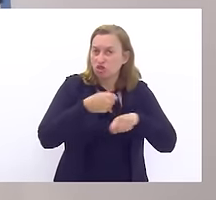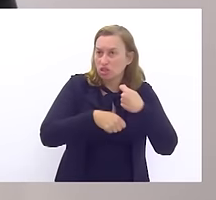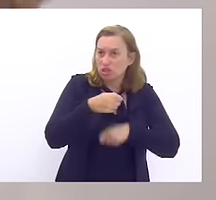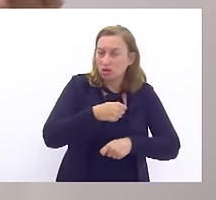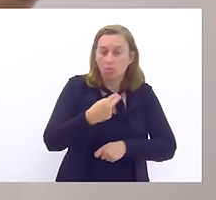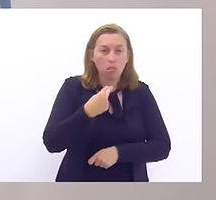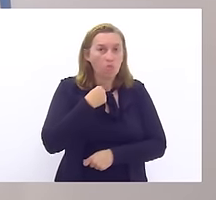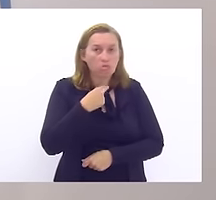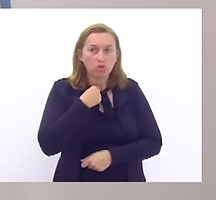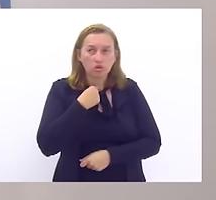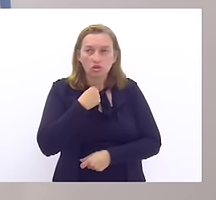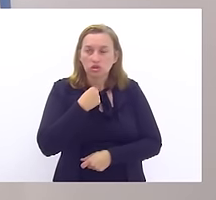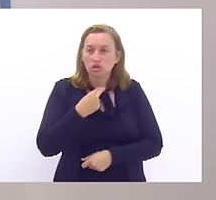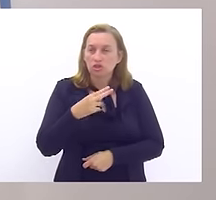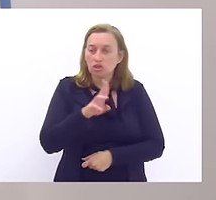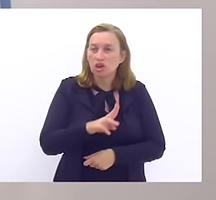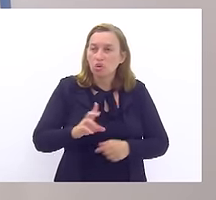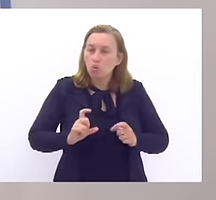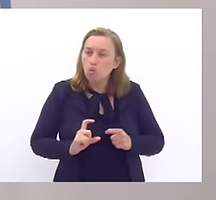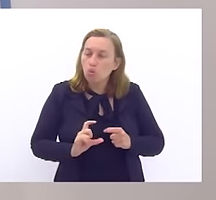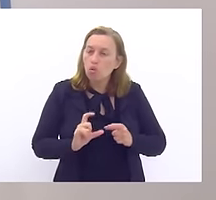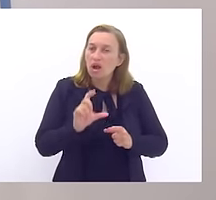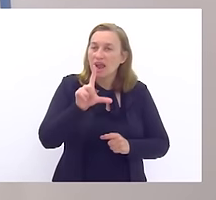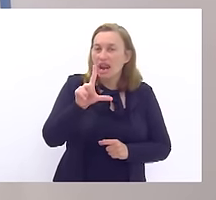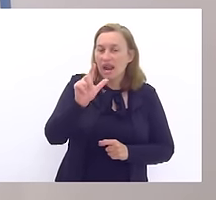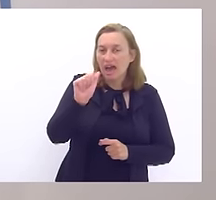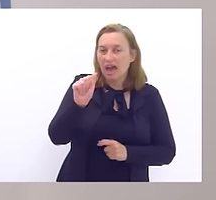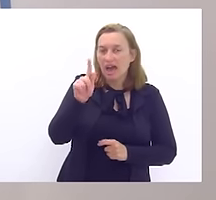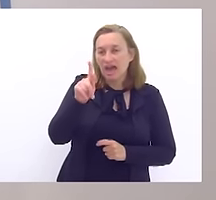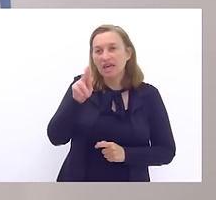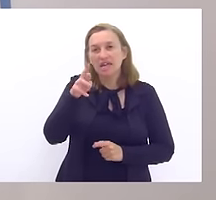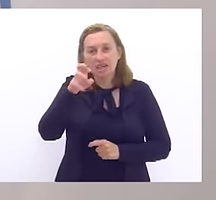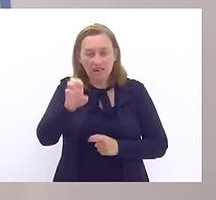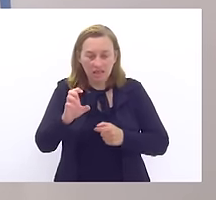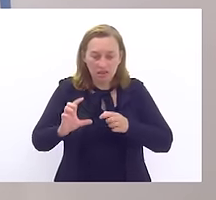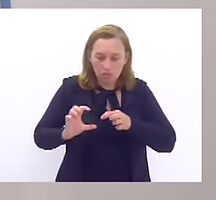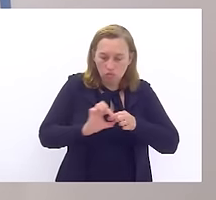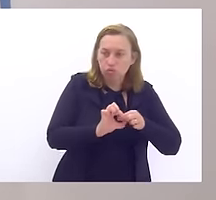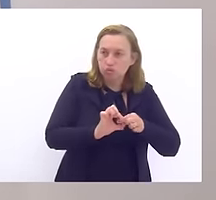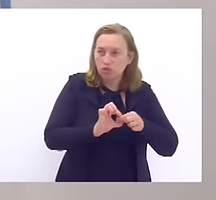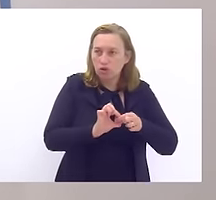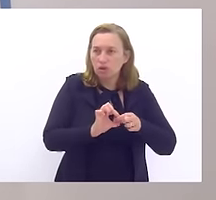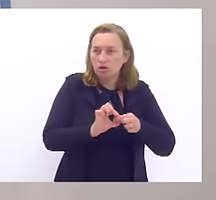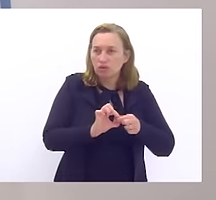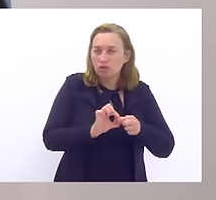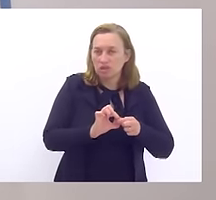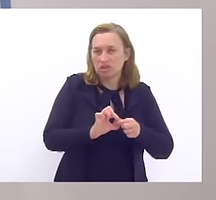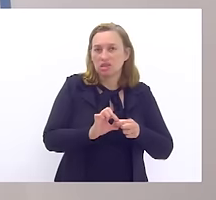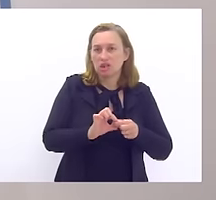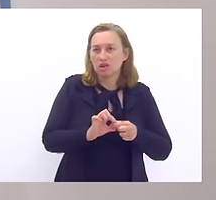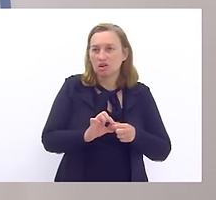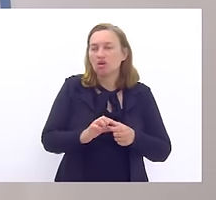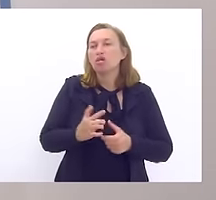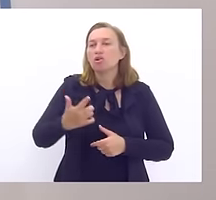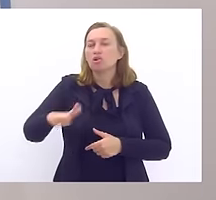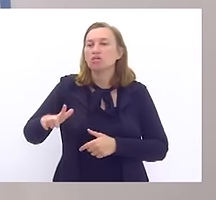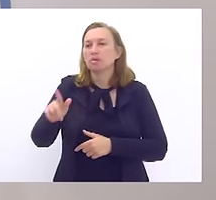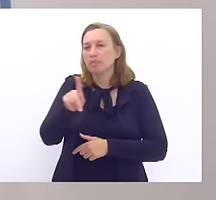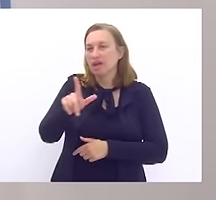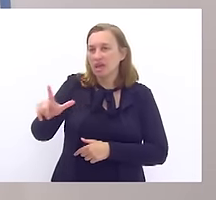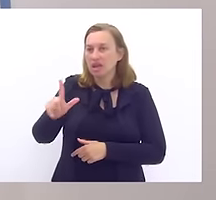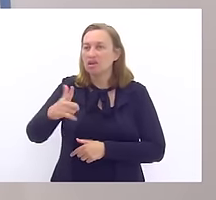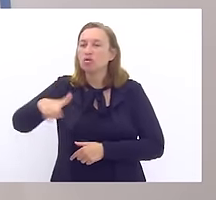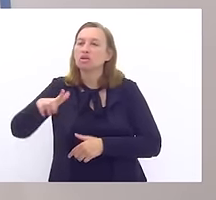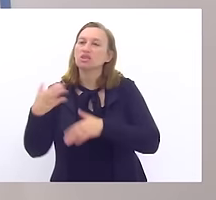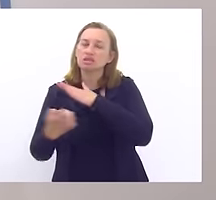podem sequer utilizar um lacre oficial do Governo do Estado do Rio de Janeiro ao qual a pele e suas terceirizadas e quarteirizadas